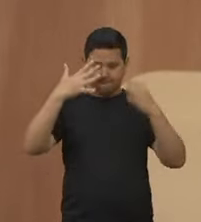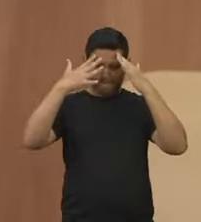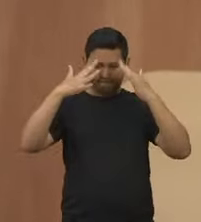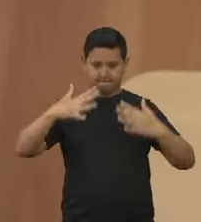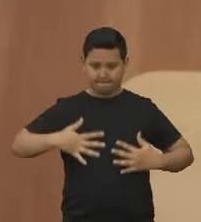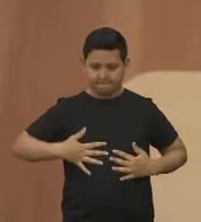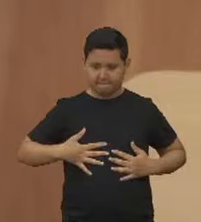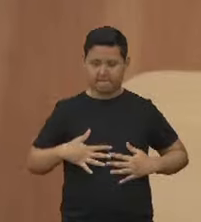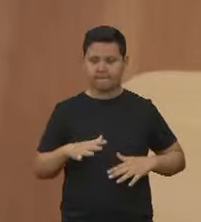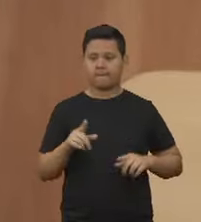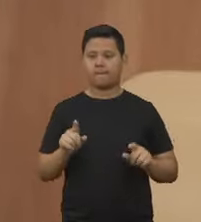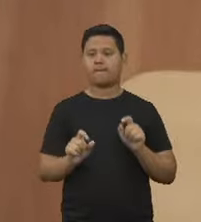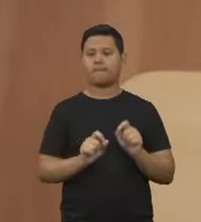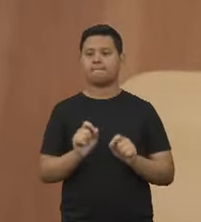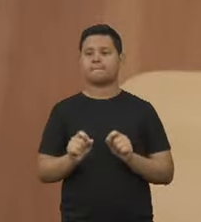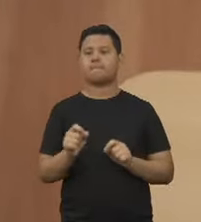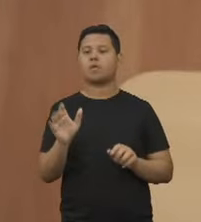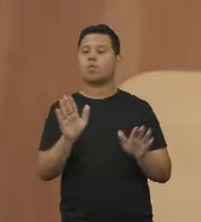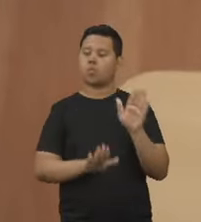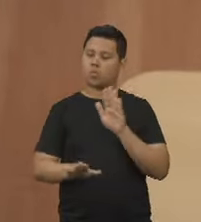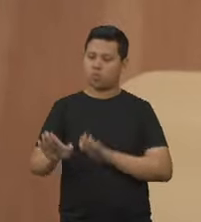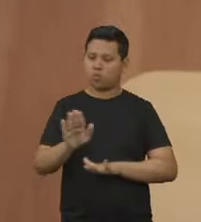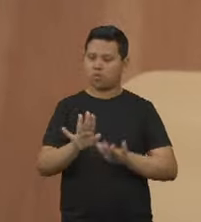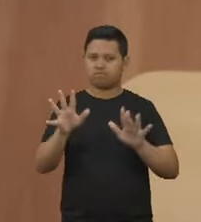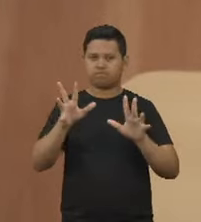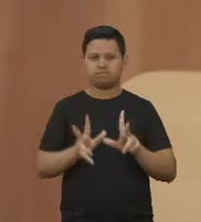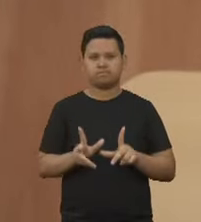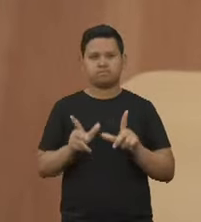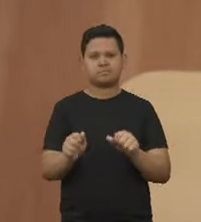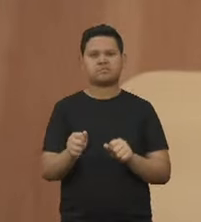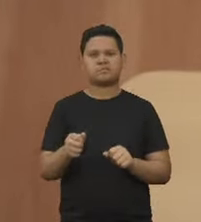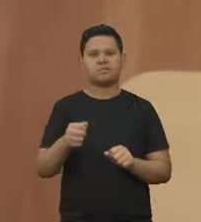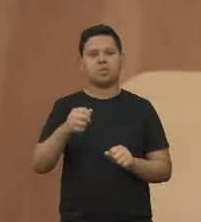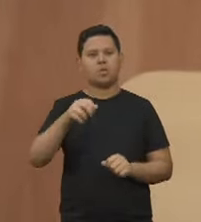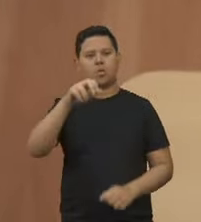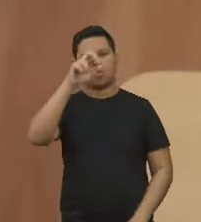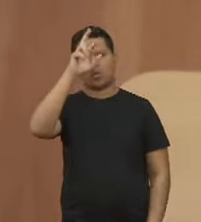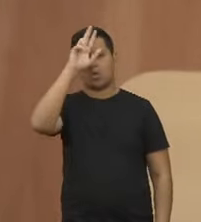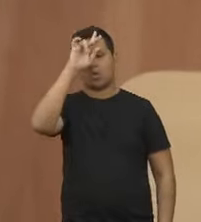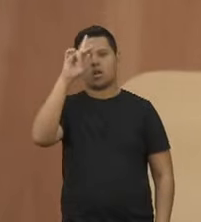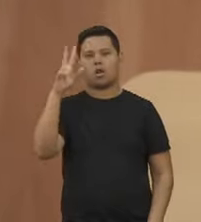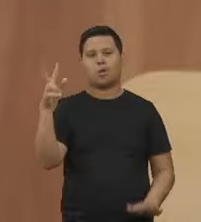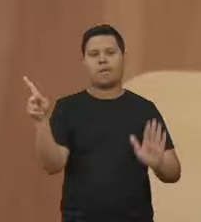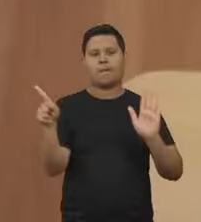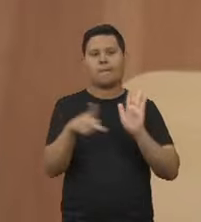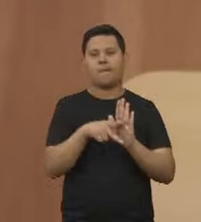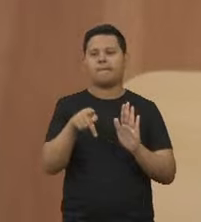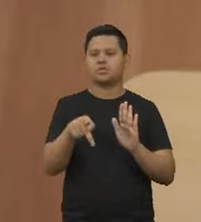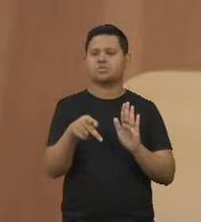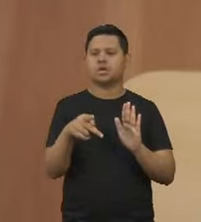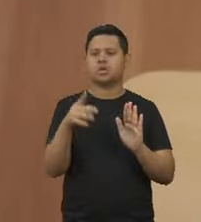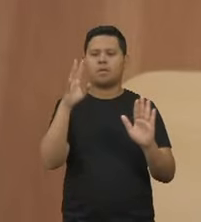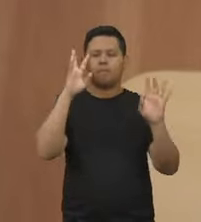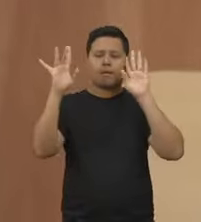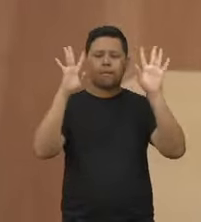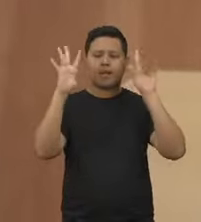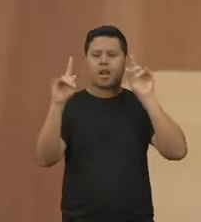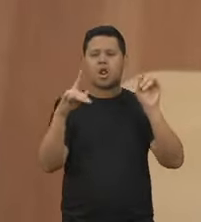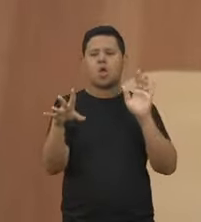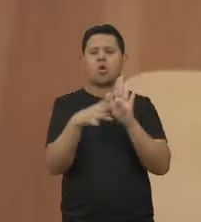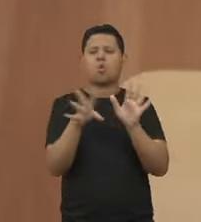emocional e também o cuidado geral desse cavalo. Então, um projeto pensado, como eu disse, com